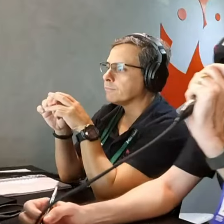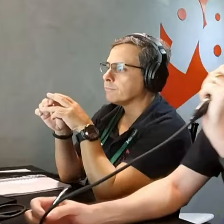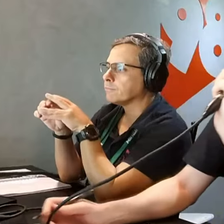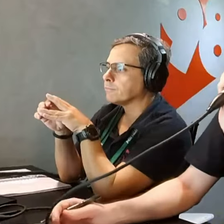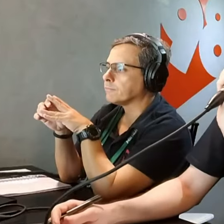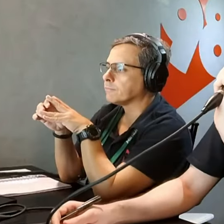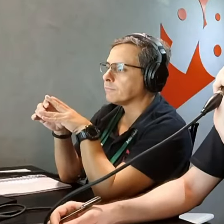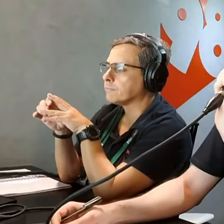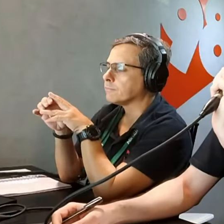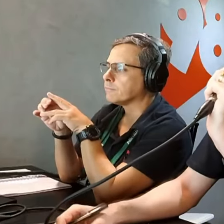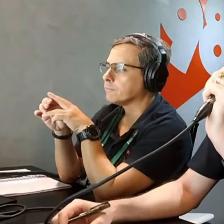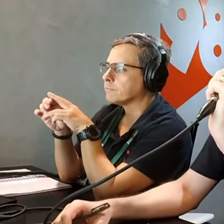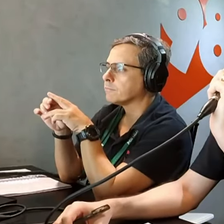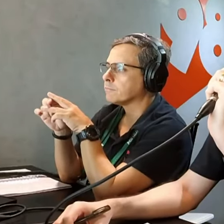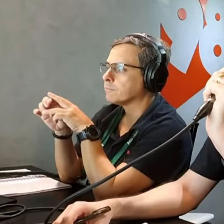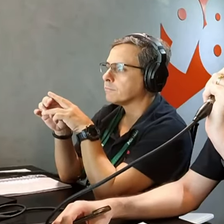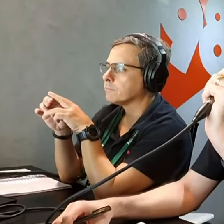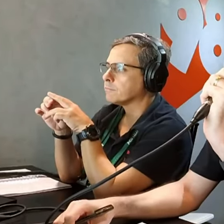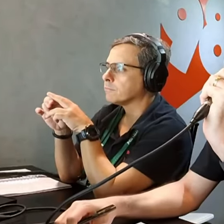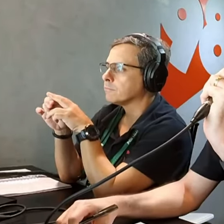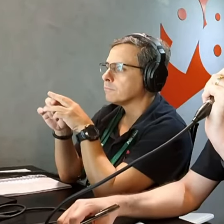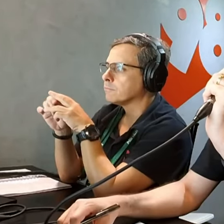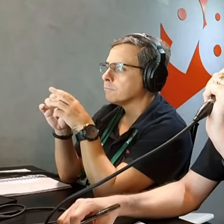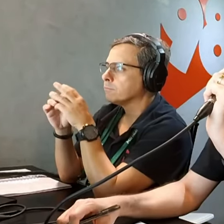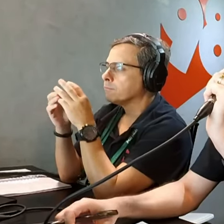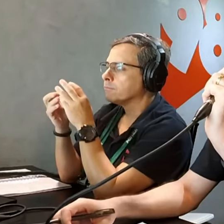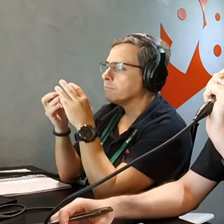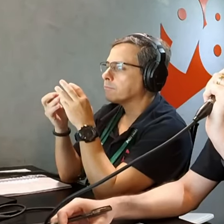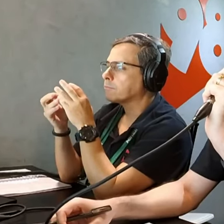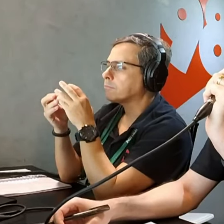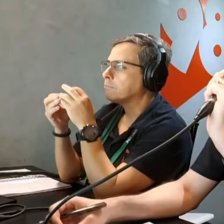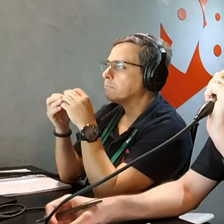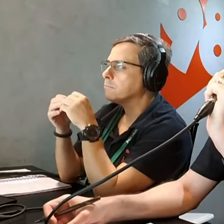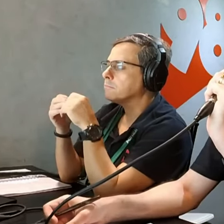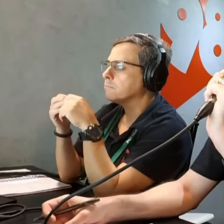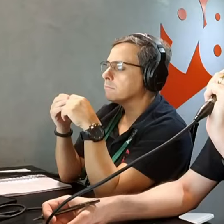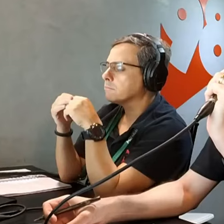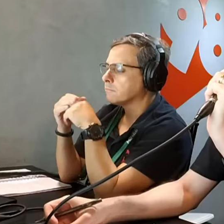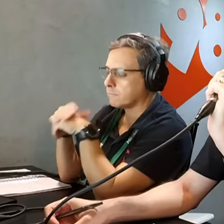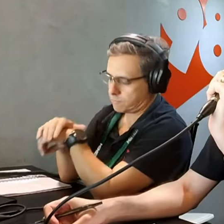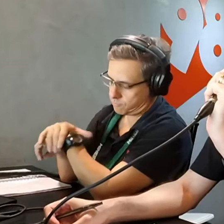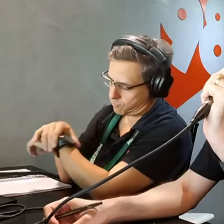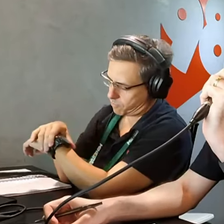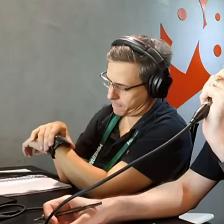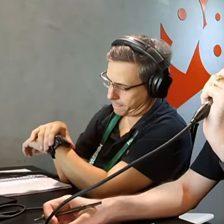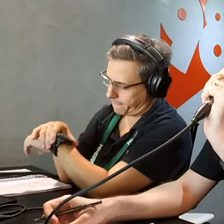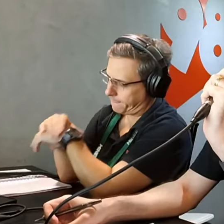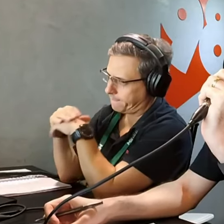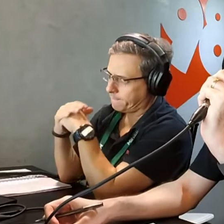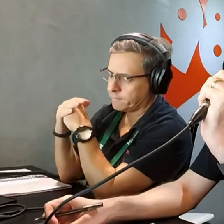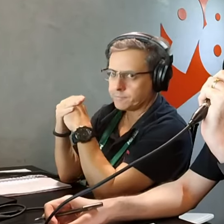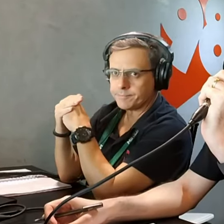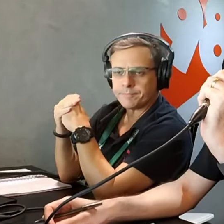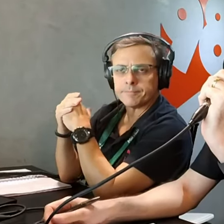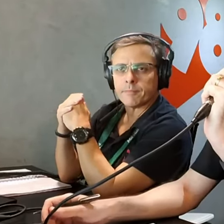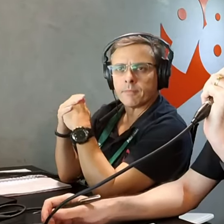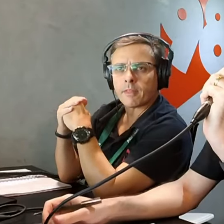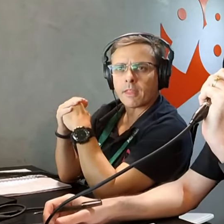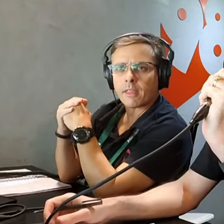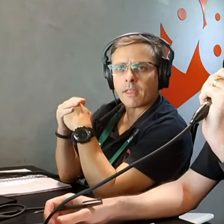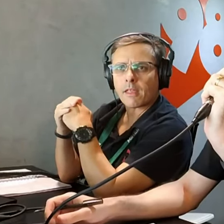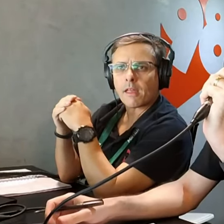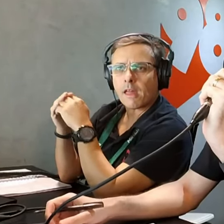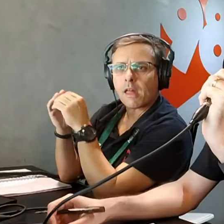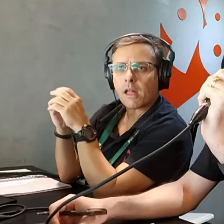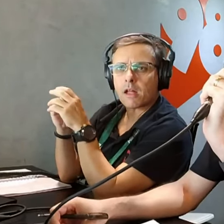gente começa a ver batalha crescendo de produção depois da contusão voltando a jogar um bom futebol o o Franco né que que